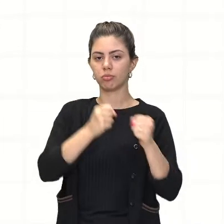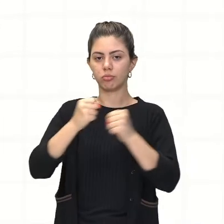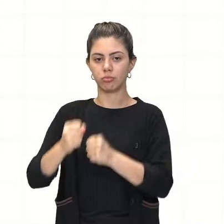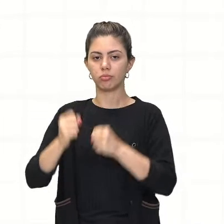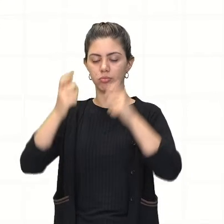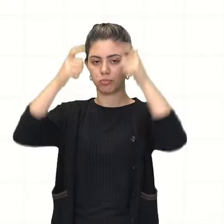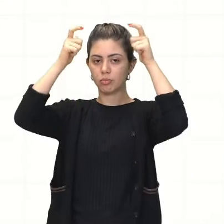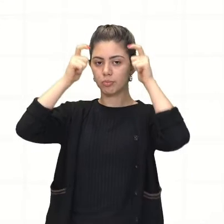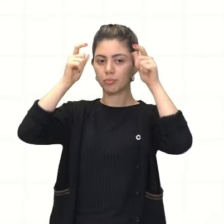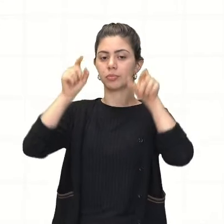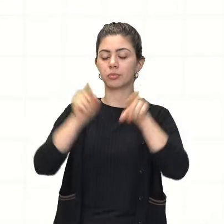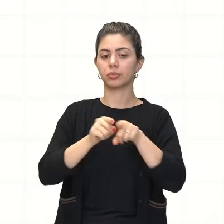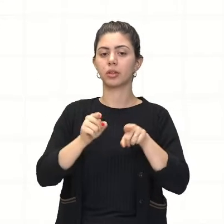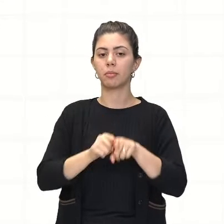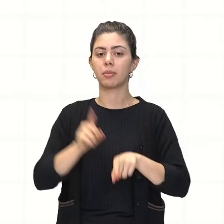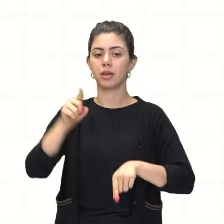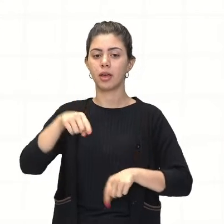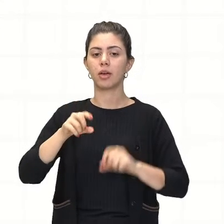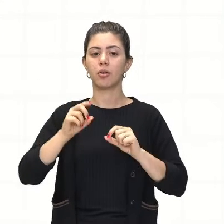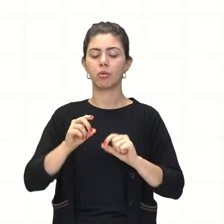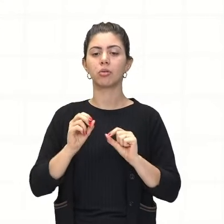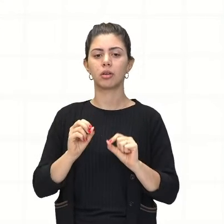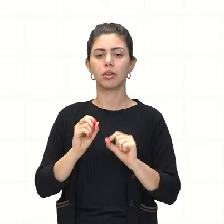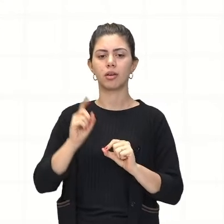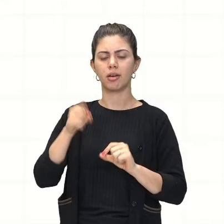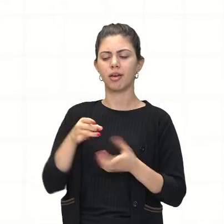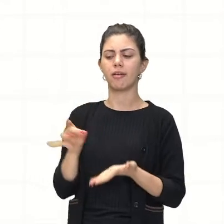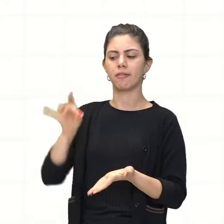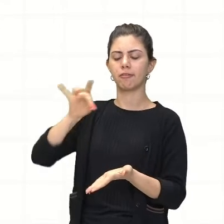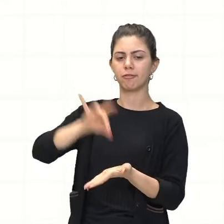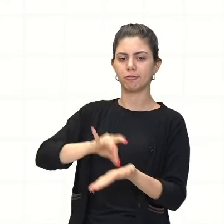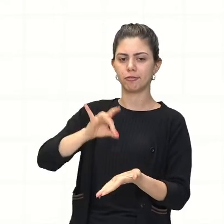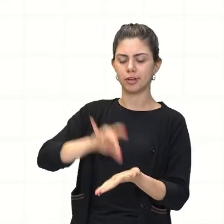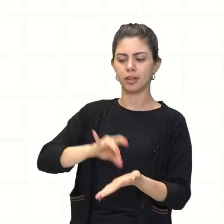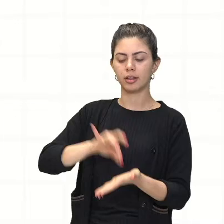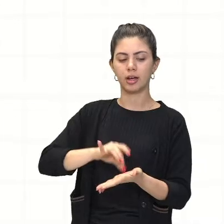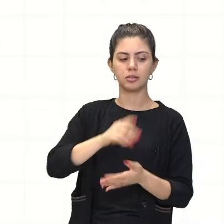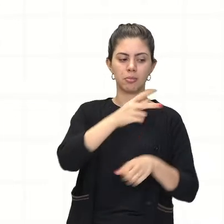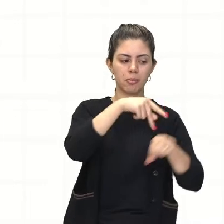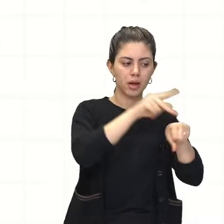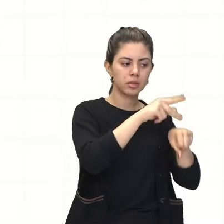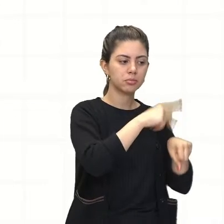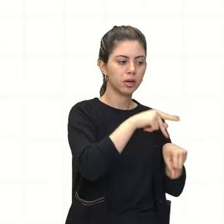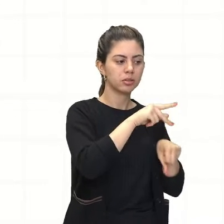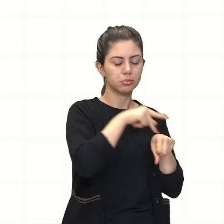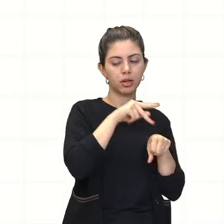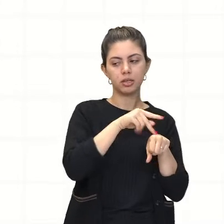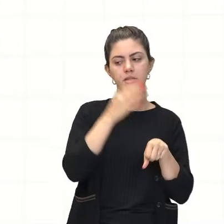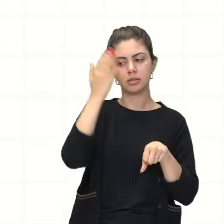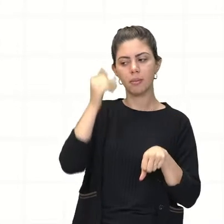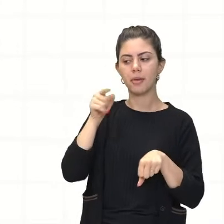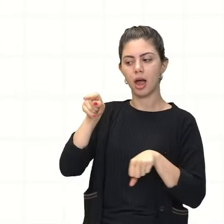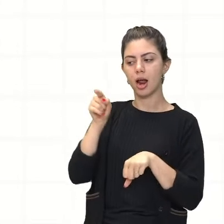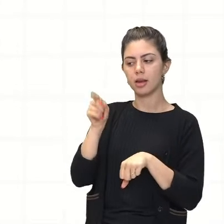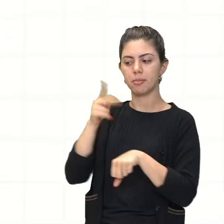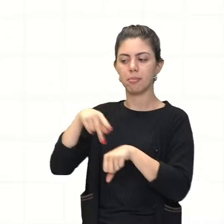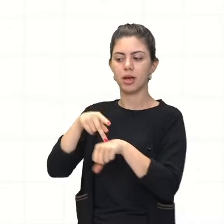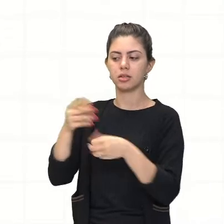o reconhecimento da sua soberania, que é outro fator muito importante para essas monarquias